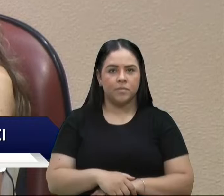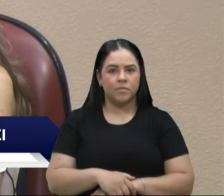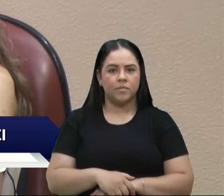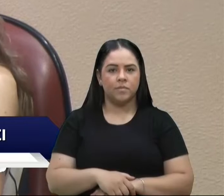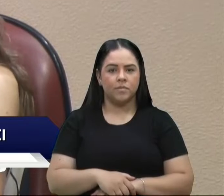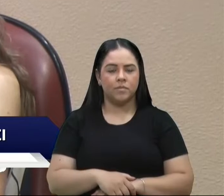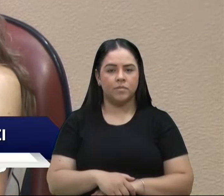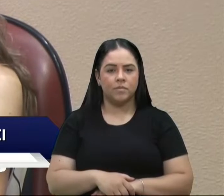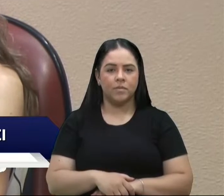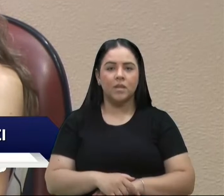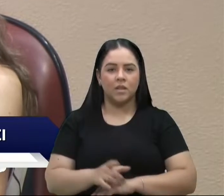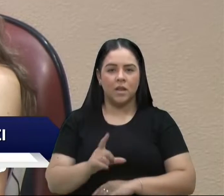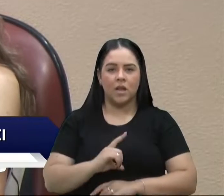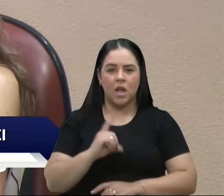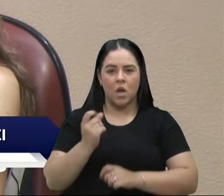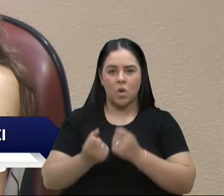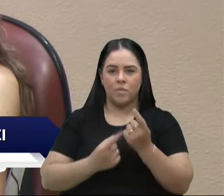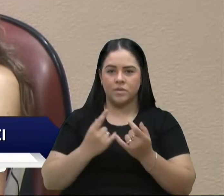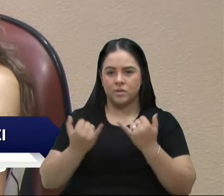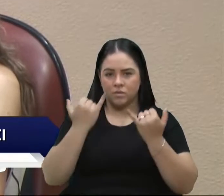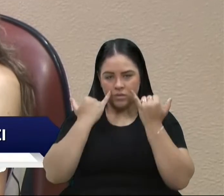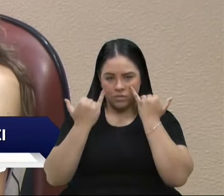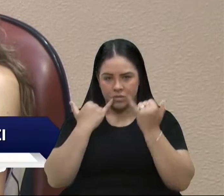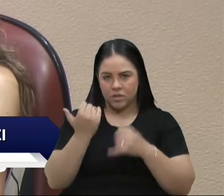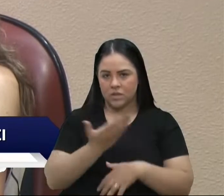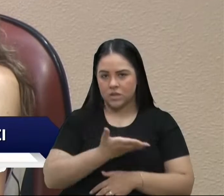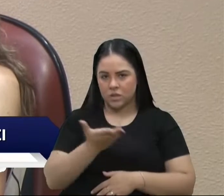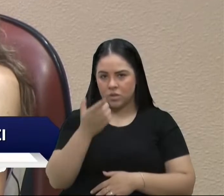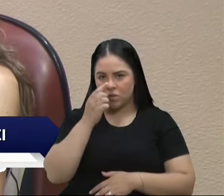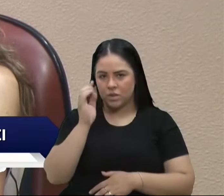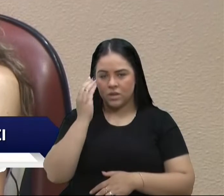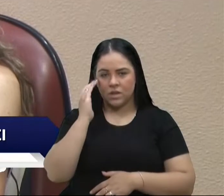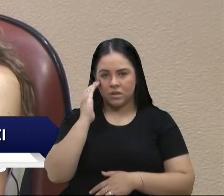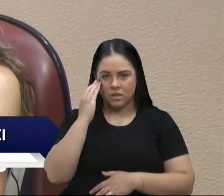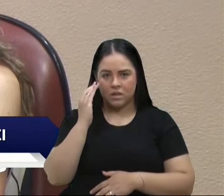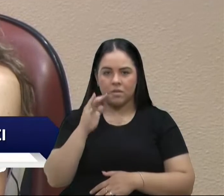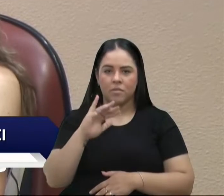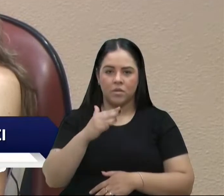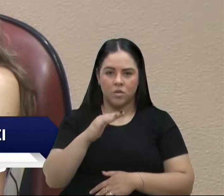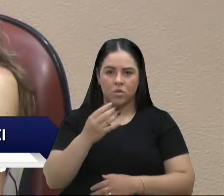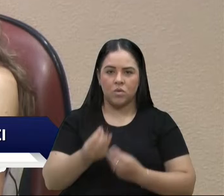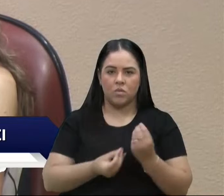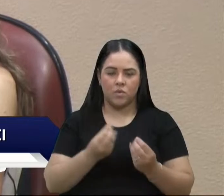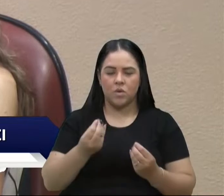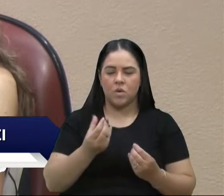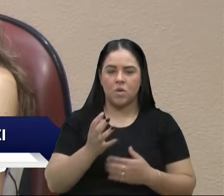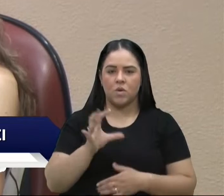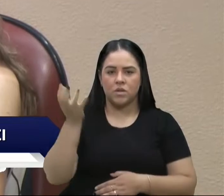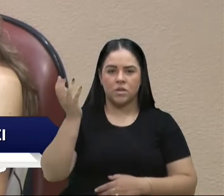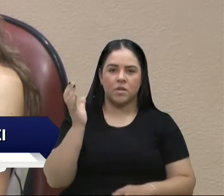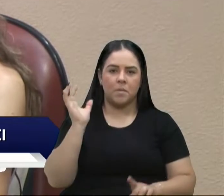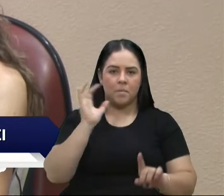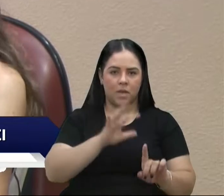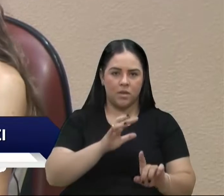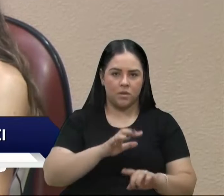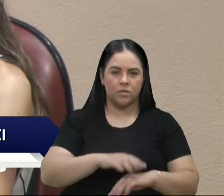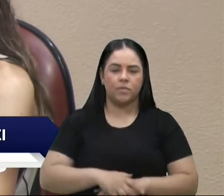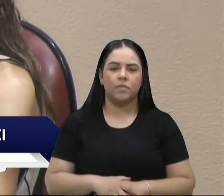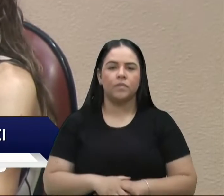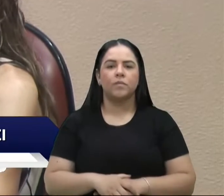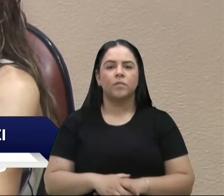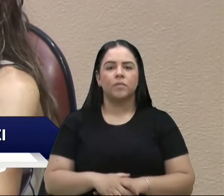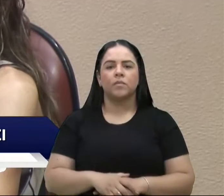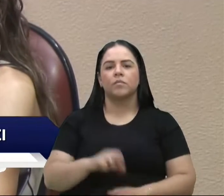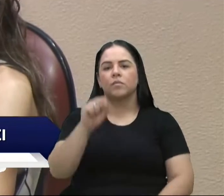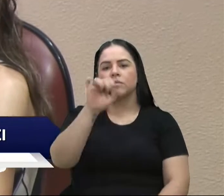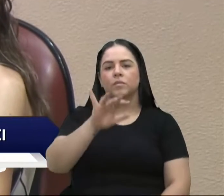trouxe aqui alguns dados financeiros também para vocês entenderem esse impacto. Deixa eu só achar aqui. O Hospital